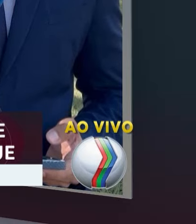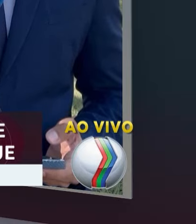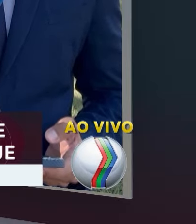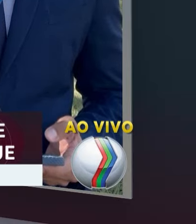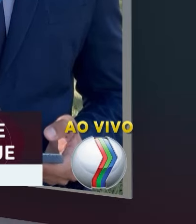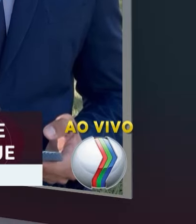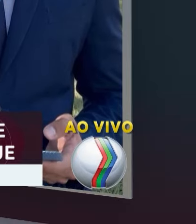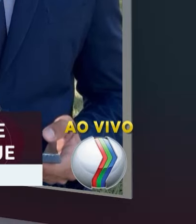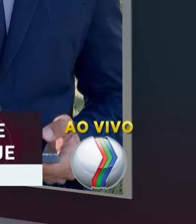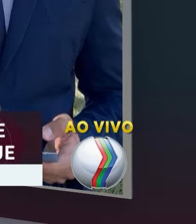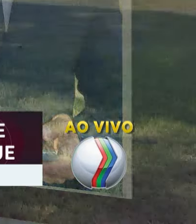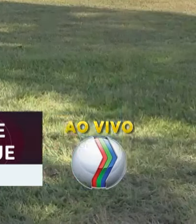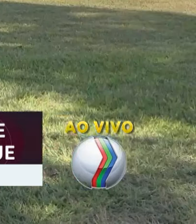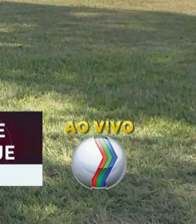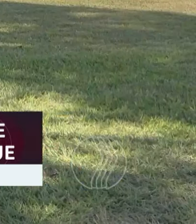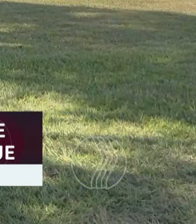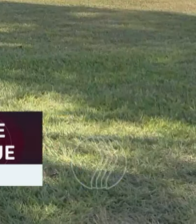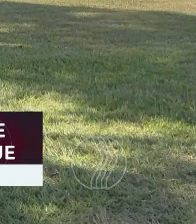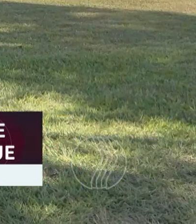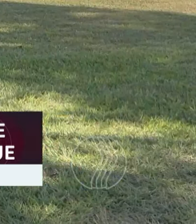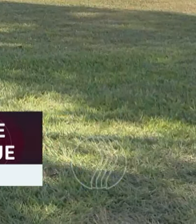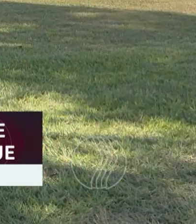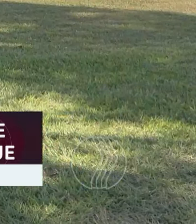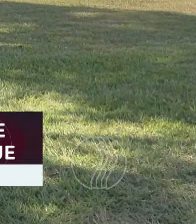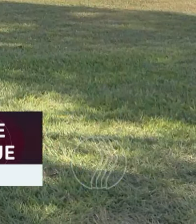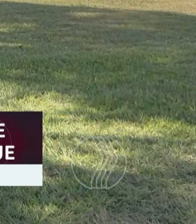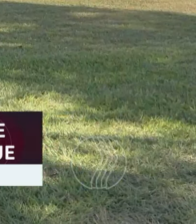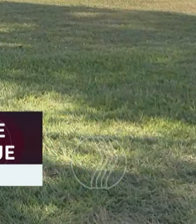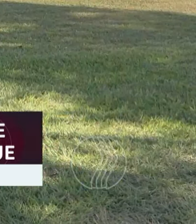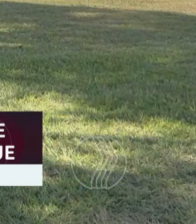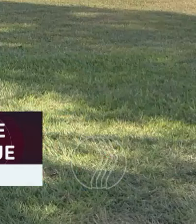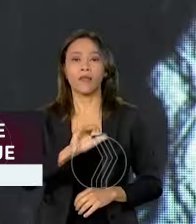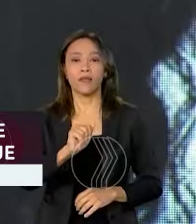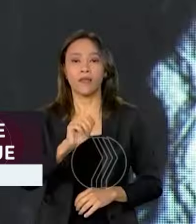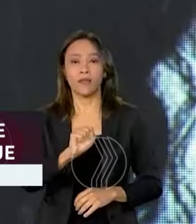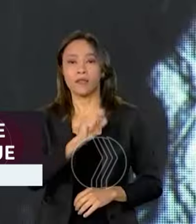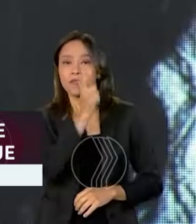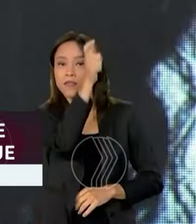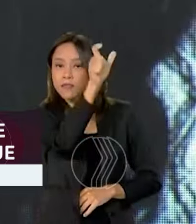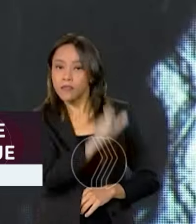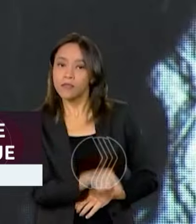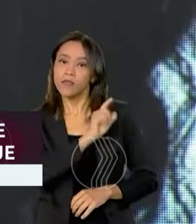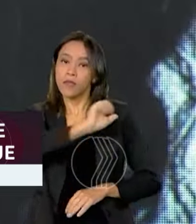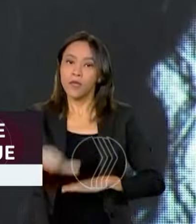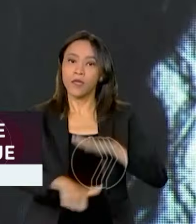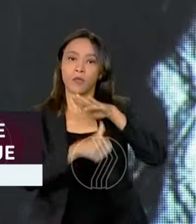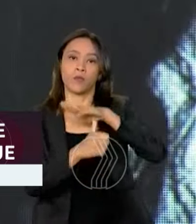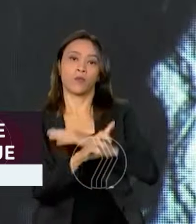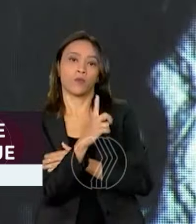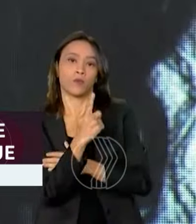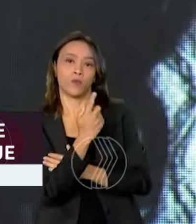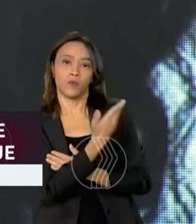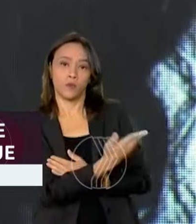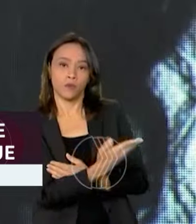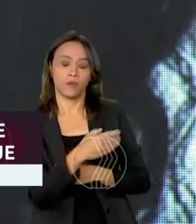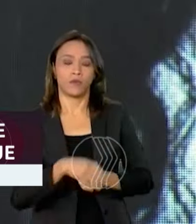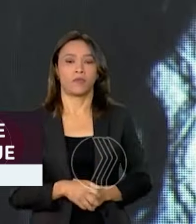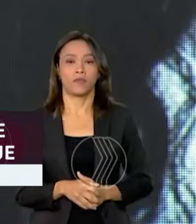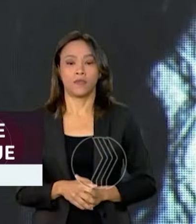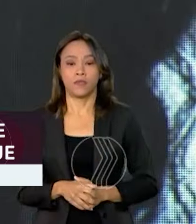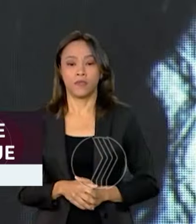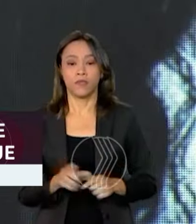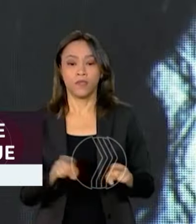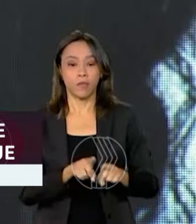boa tarde a você. O anúncio foi feito pelo ministro da Educação, Camilo Santana, após um evento no